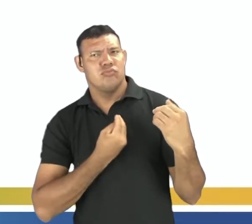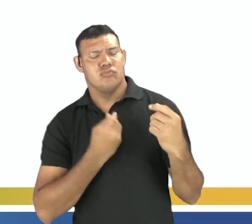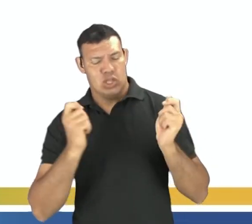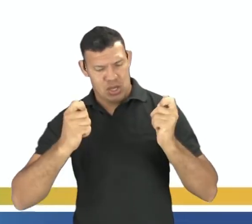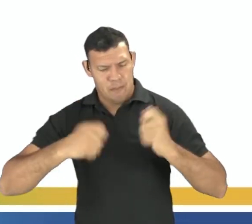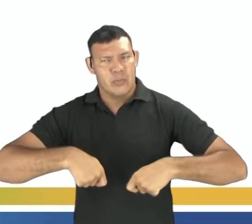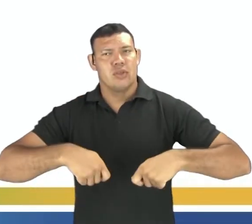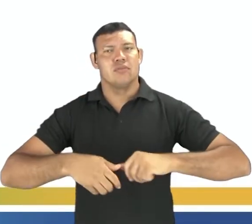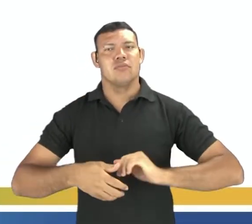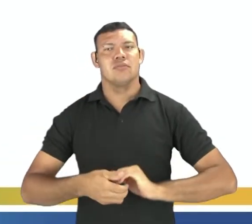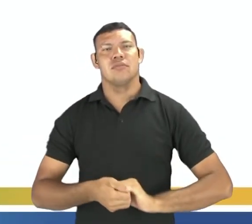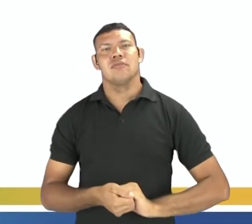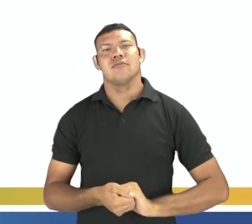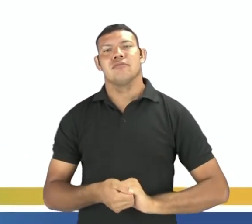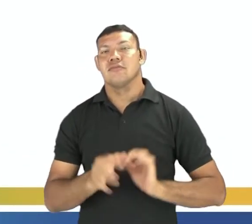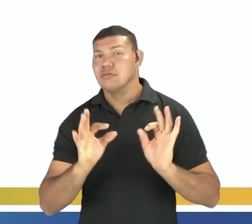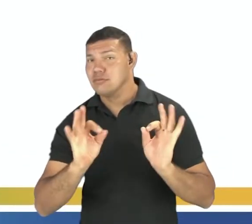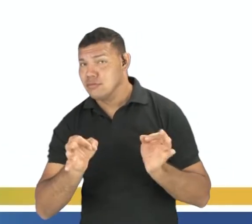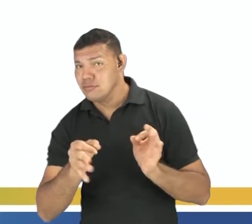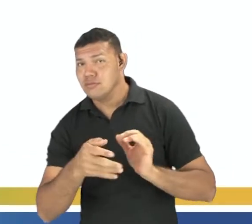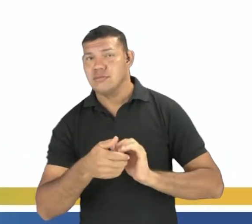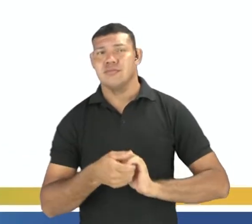nosso planeta. Certo?